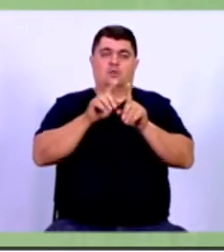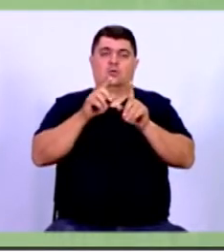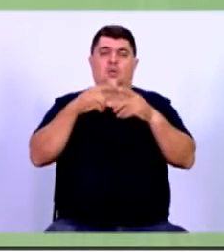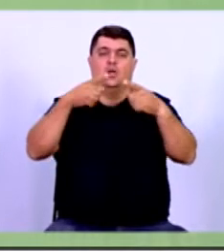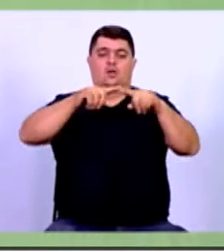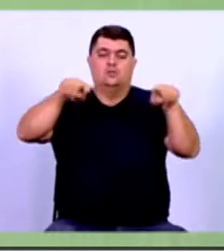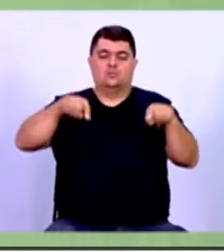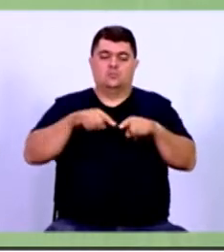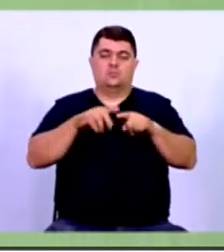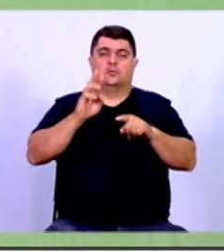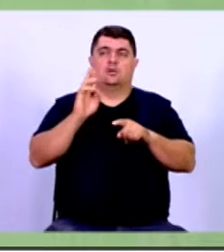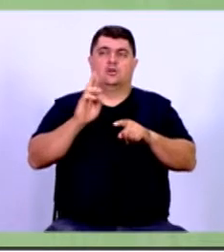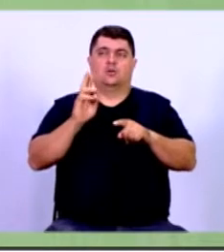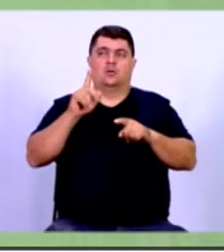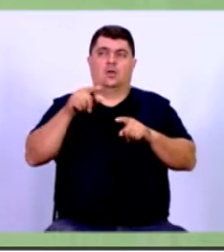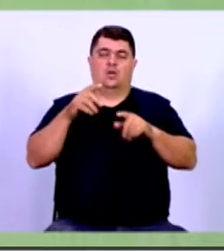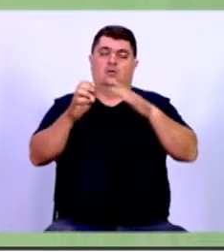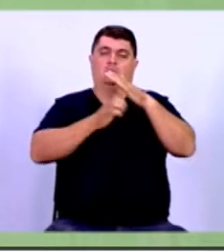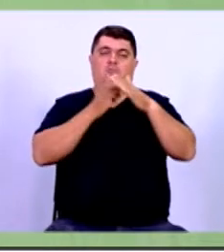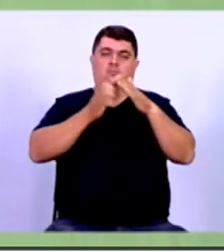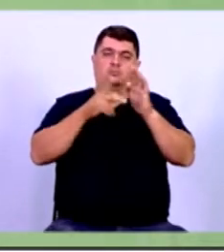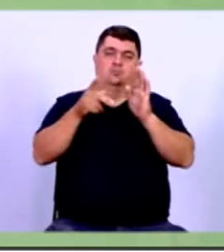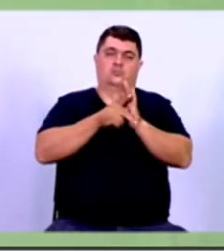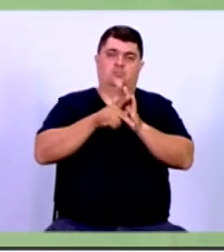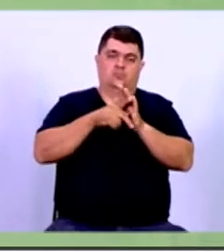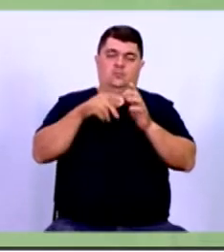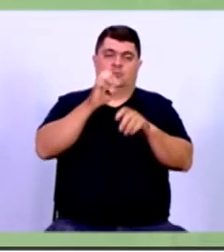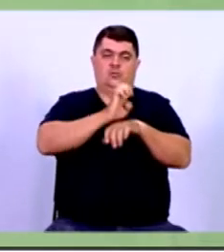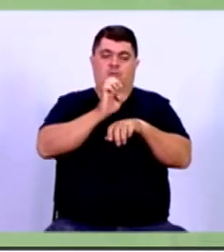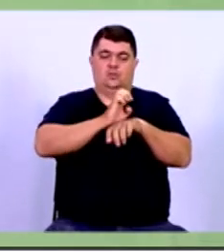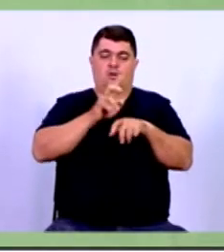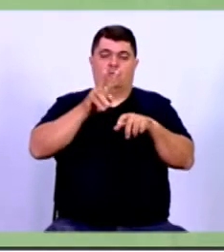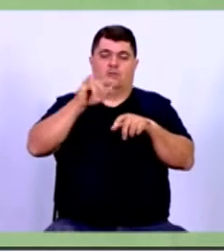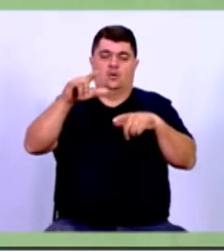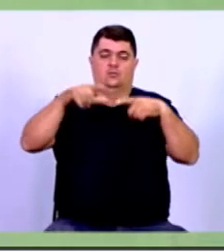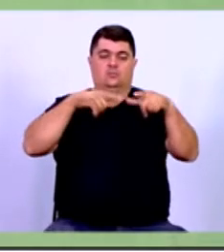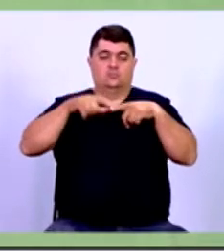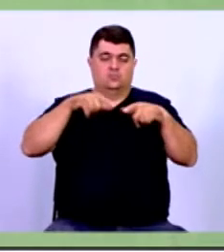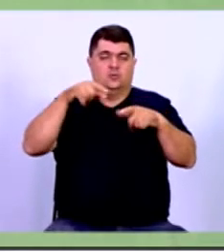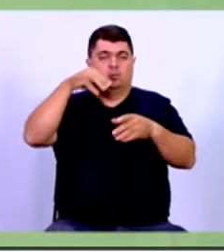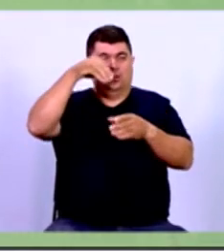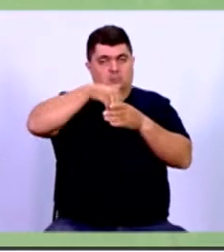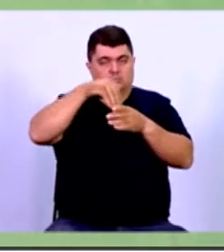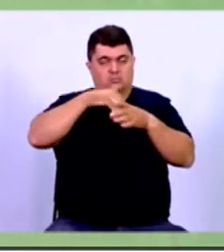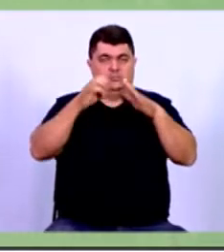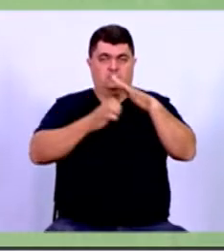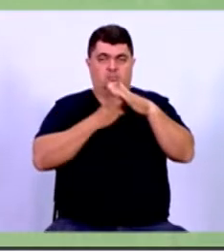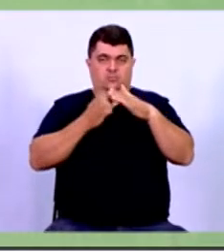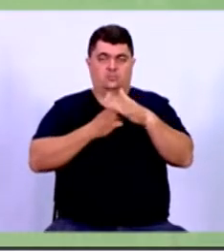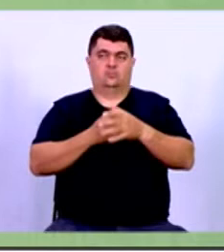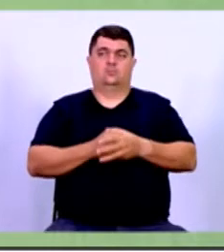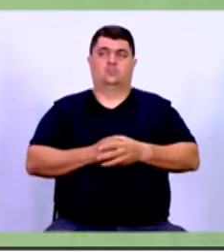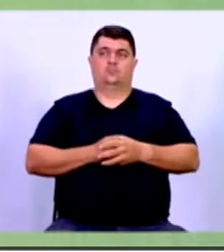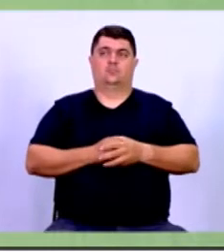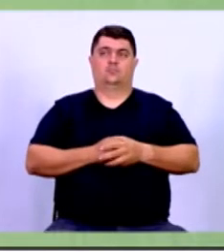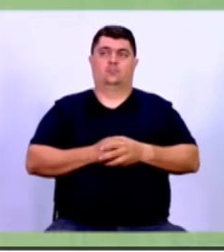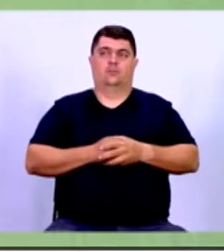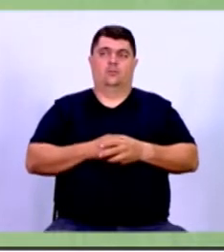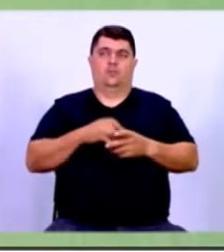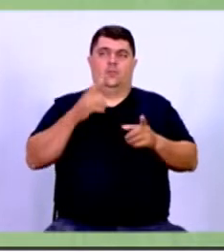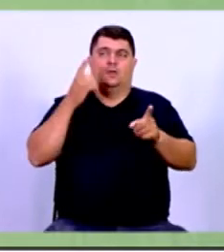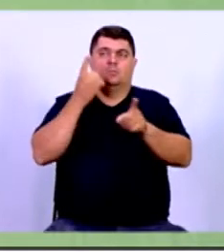instituição concedente, porque é lá que o estagiário vai realizar a sua atividade de aprendizagem.